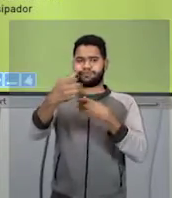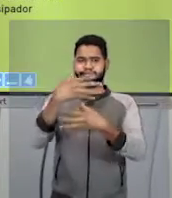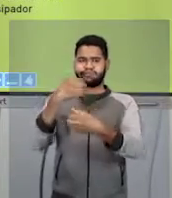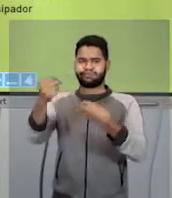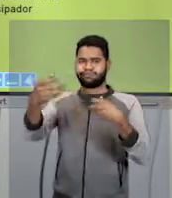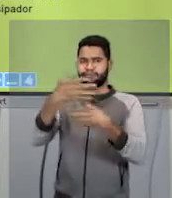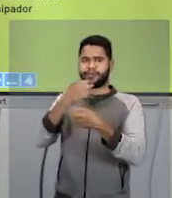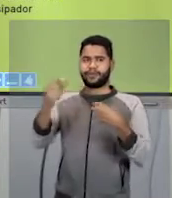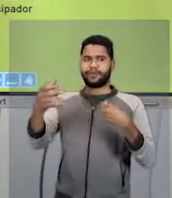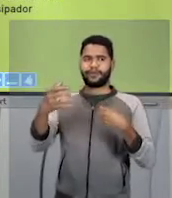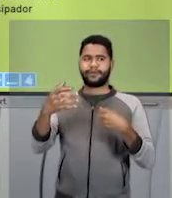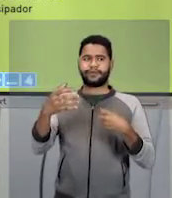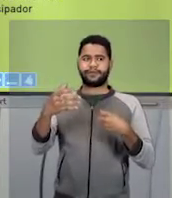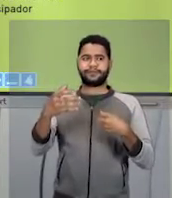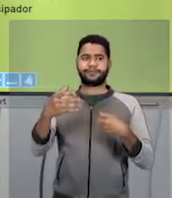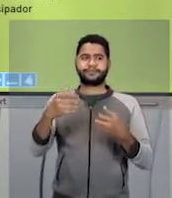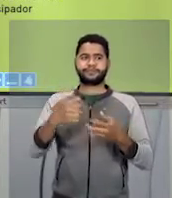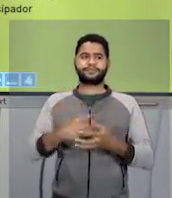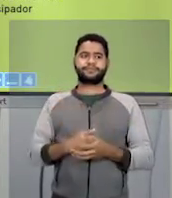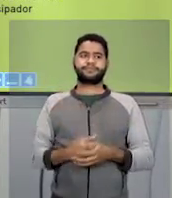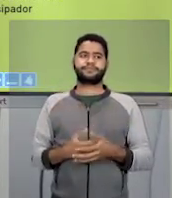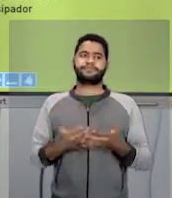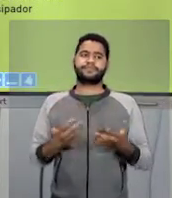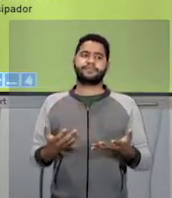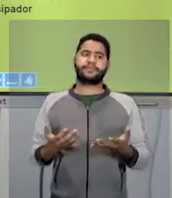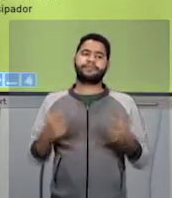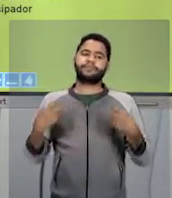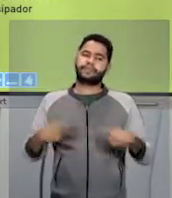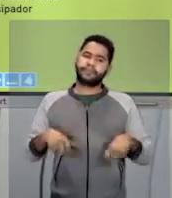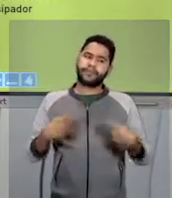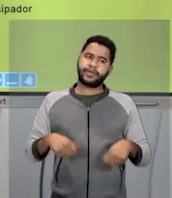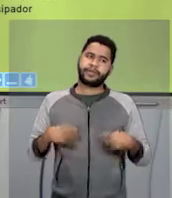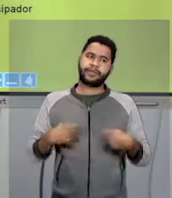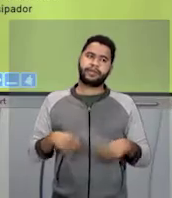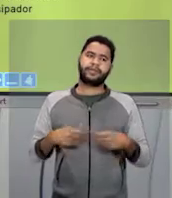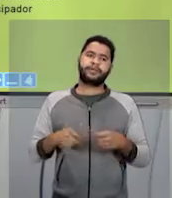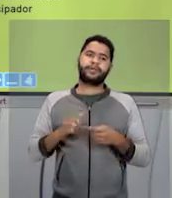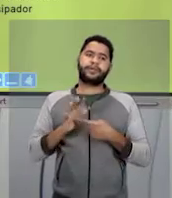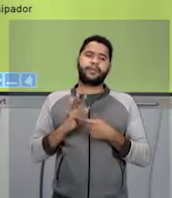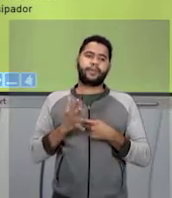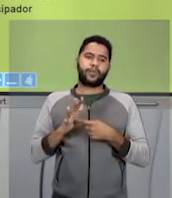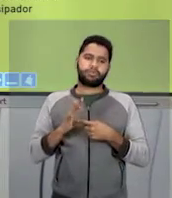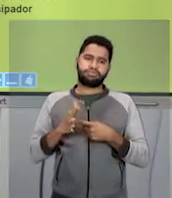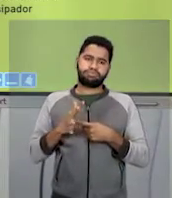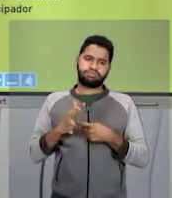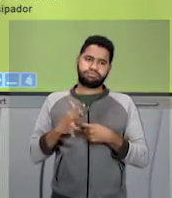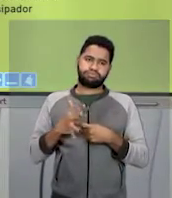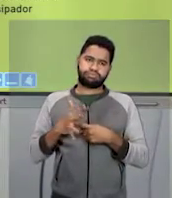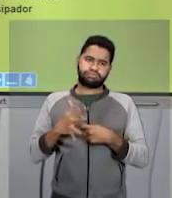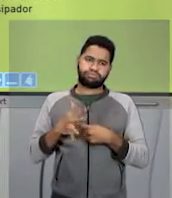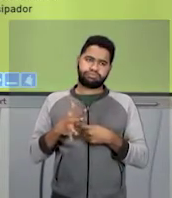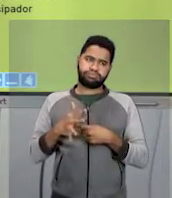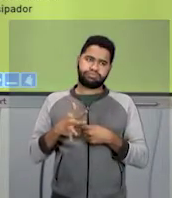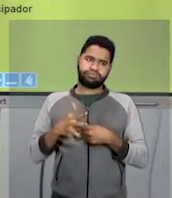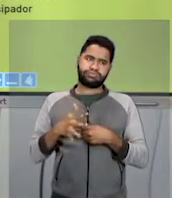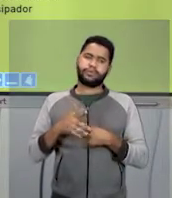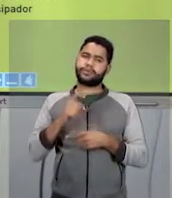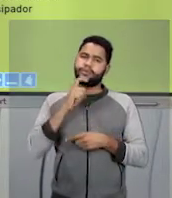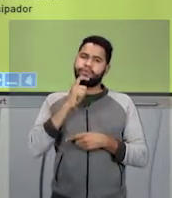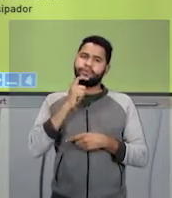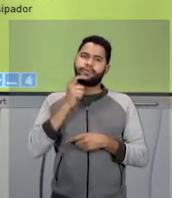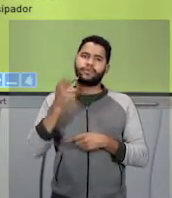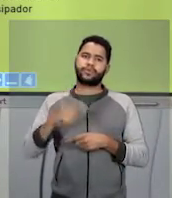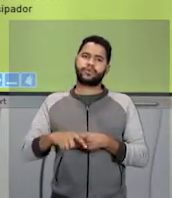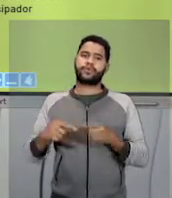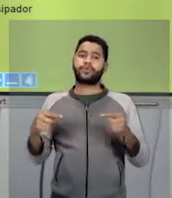ela aquece a parte interior, você vai precisar que o motor ligue novamente para que ele resfrie